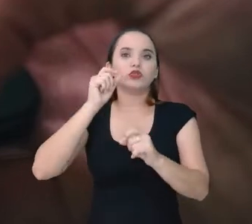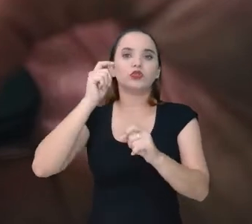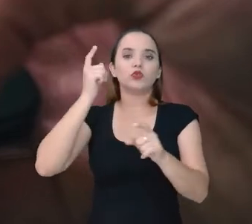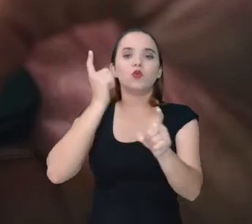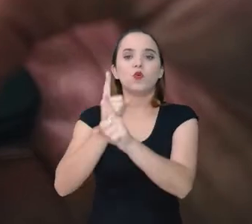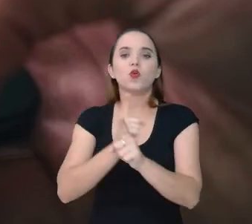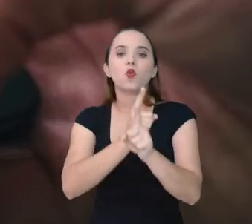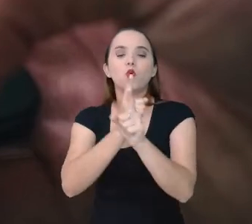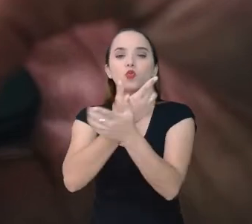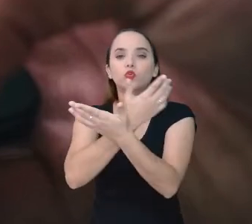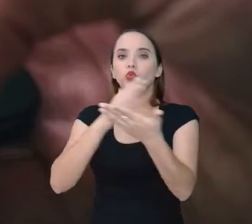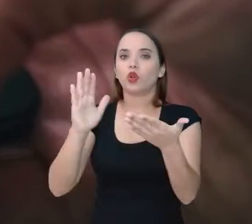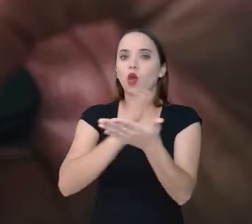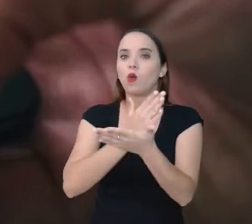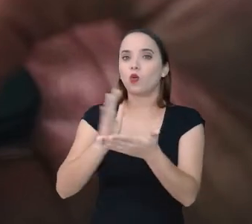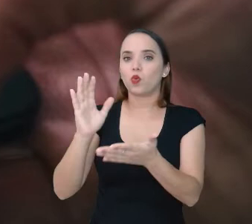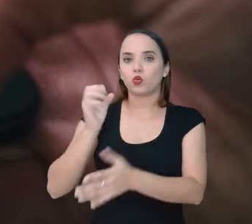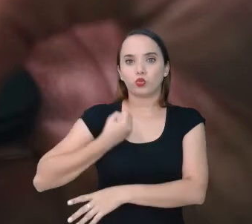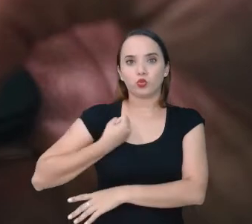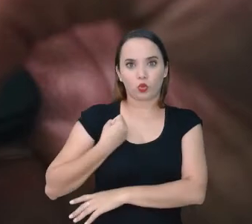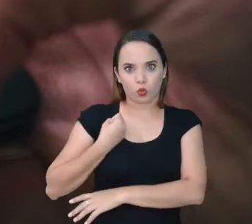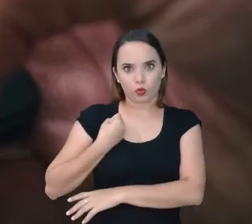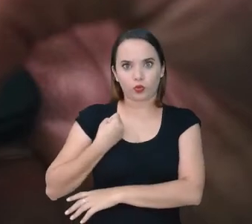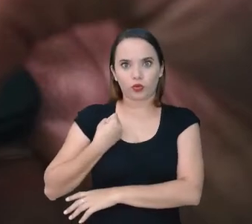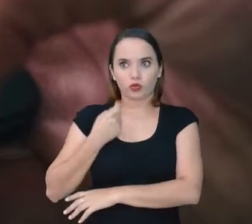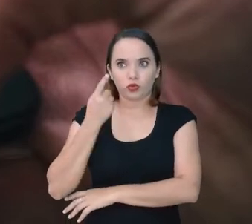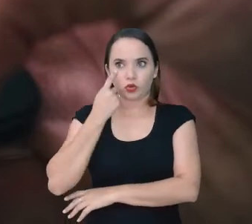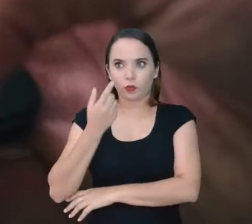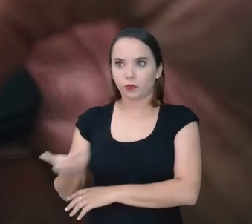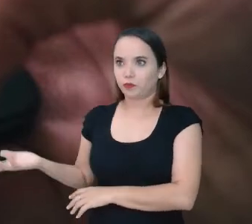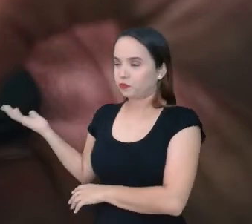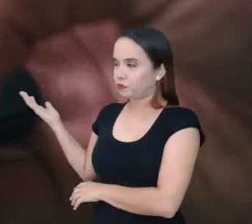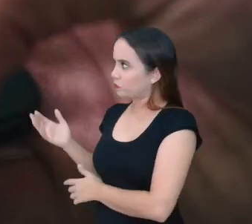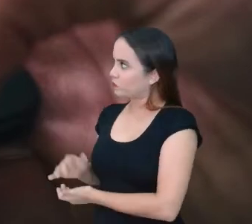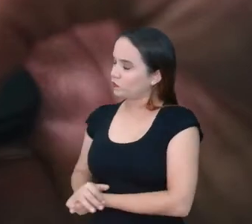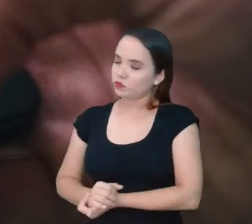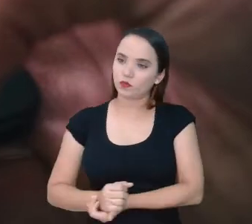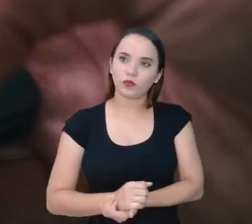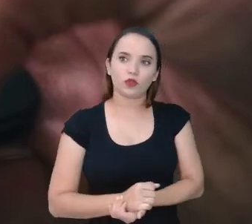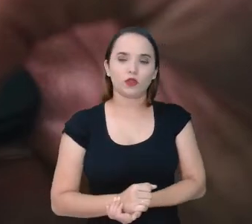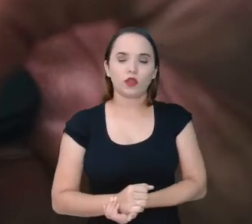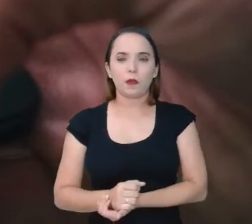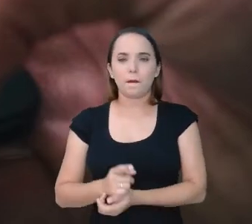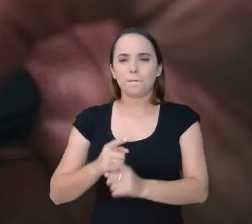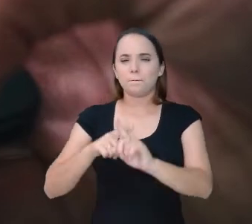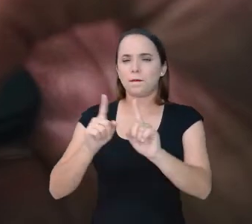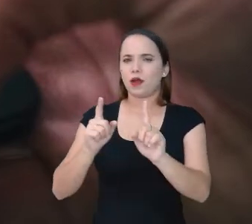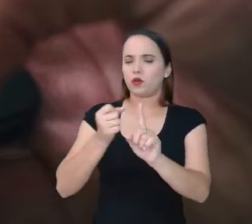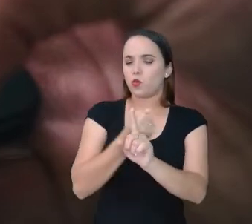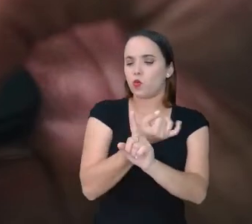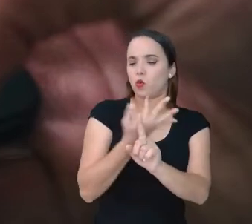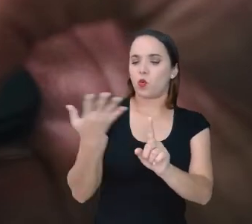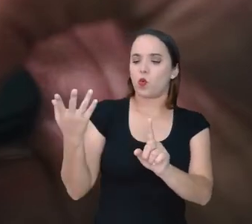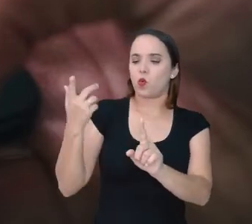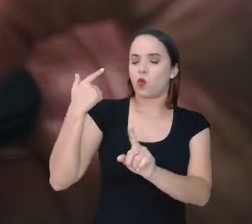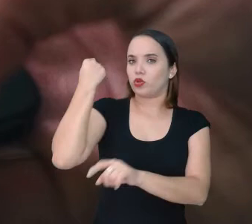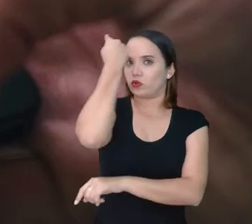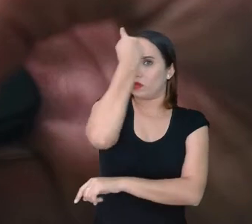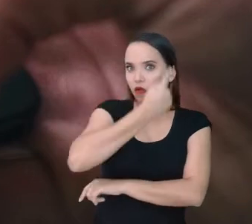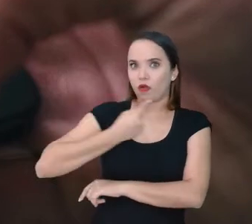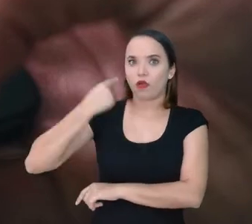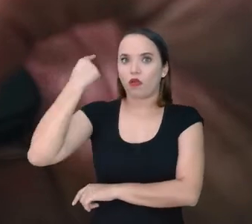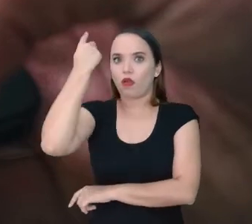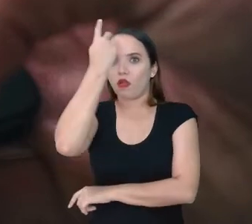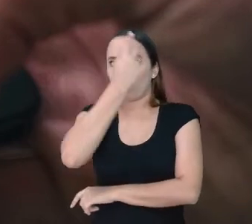números em relação a eles, tá? Aí eu coloquei aí, ó, quantas horas de vídeos temos por ano? Então, de acordo